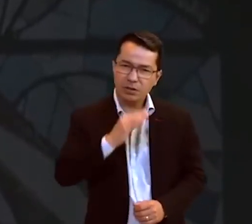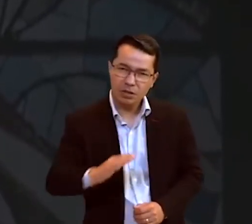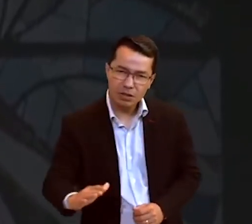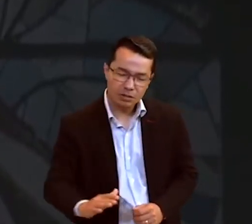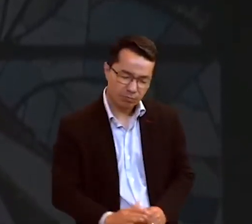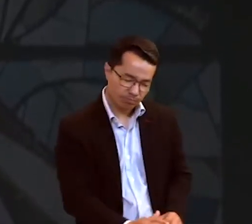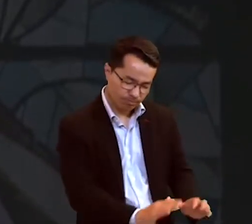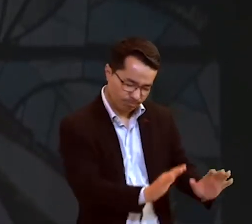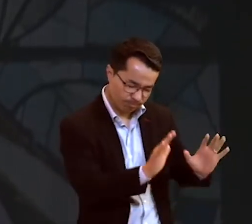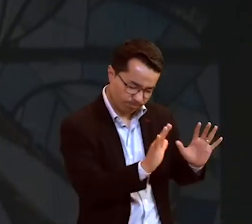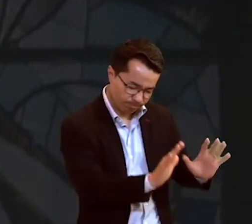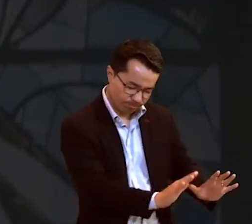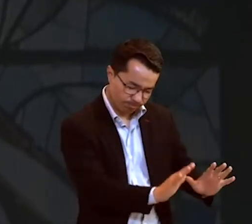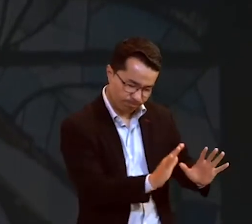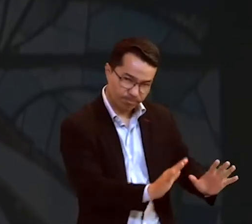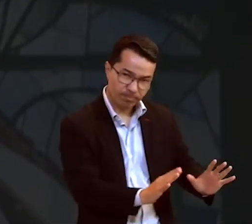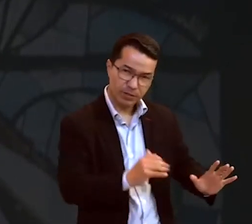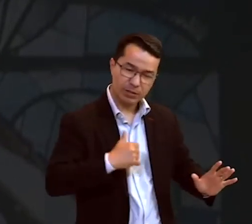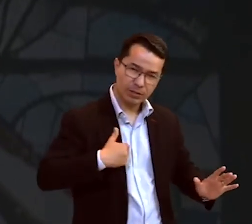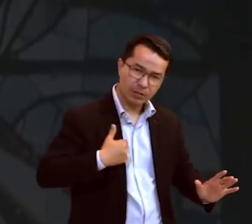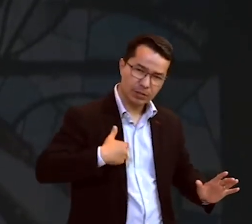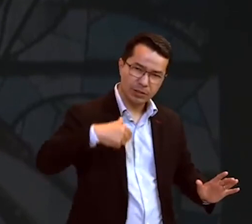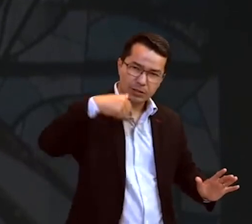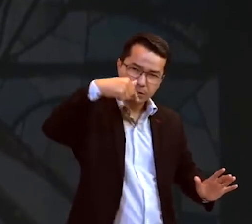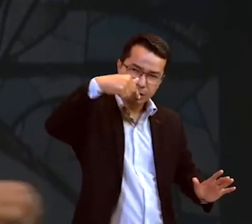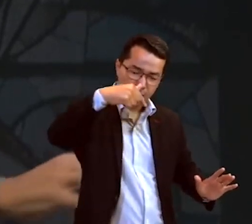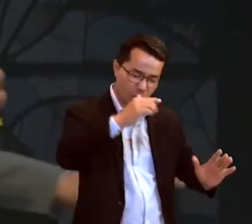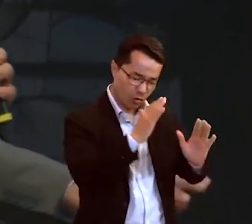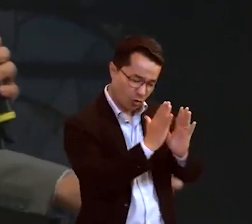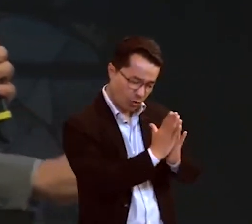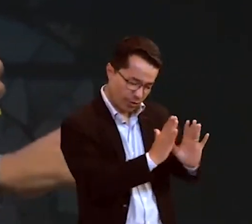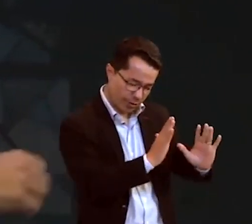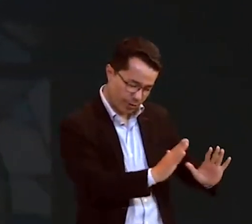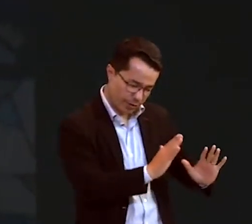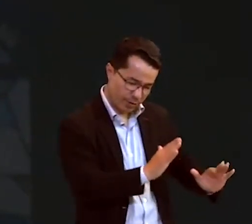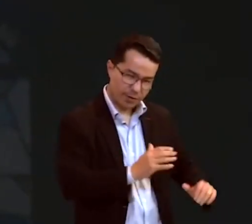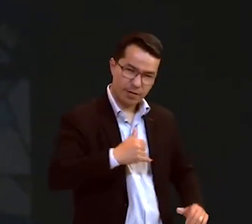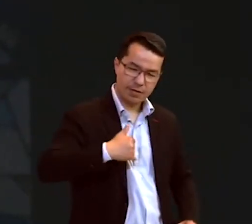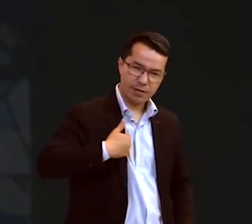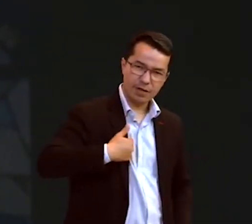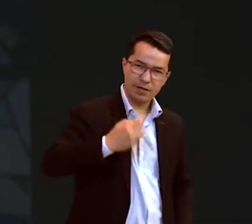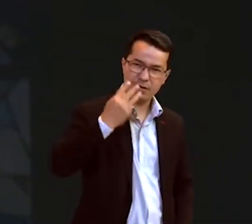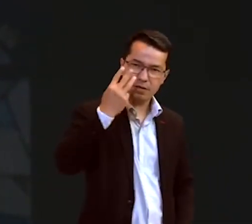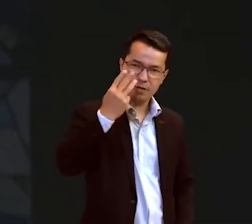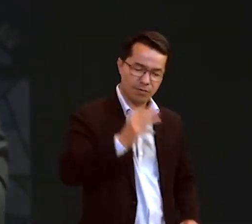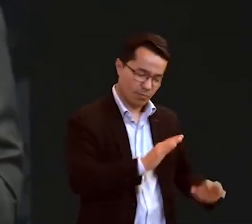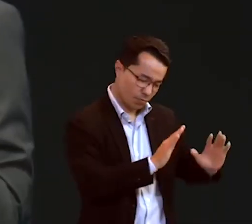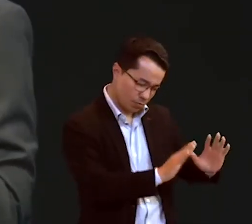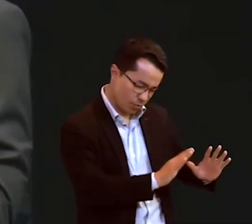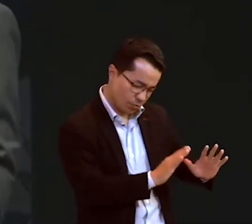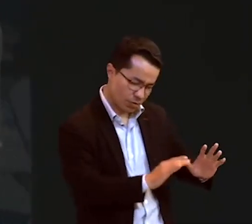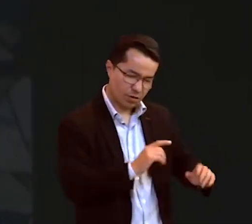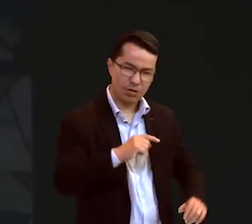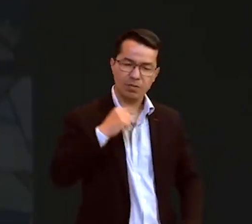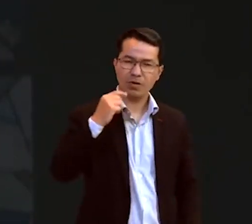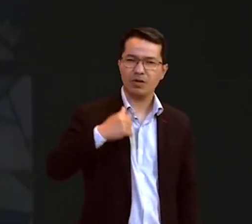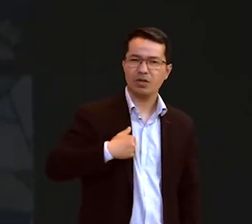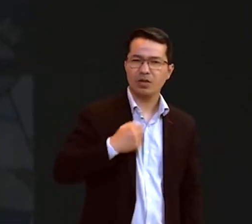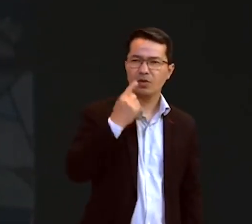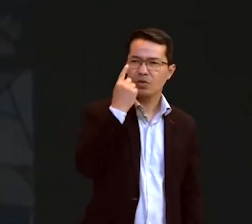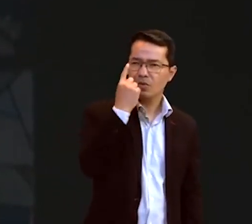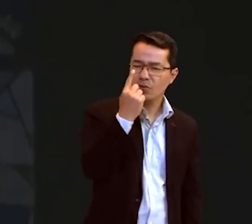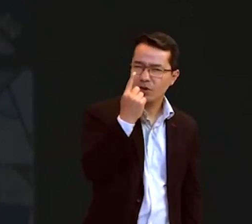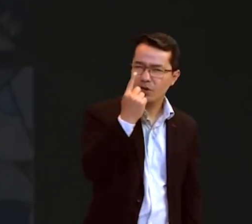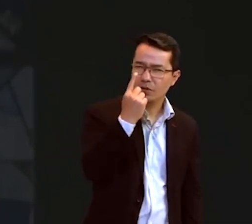deitado. O de 7 anos foi primeiro, o de 3 anos foi depois, e a de 1 ano e meio, 2 anos